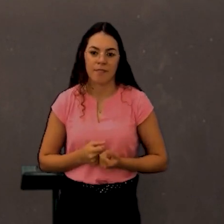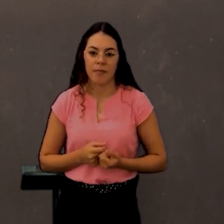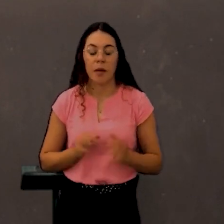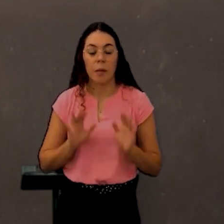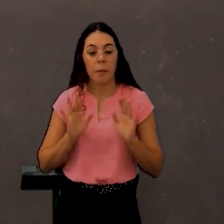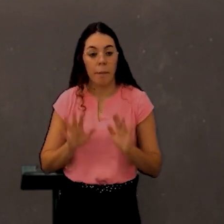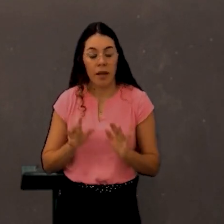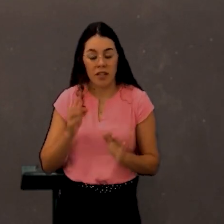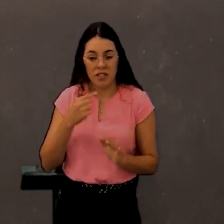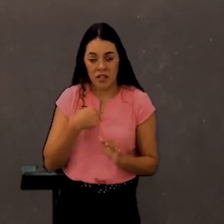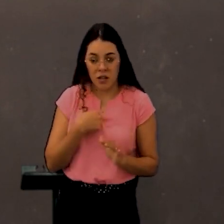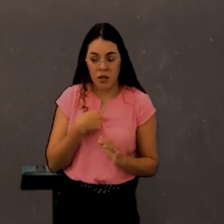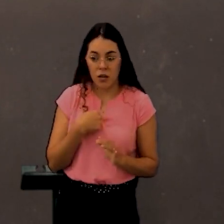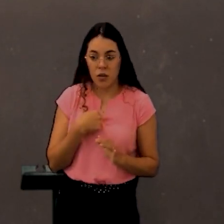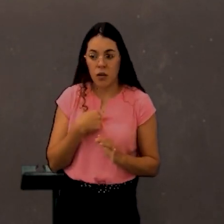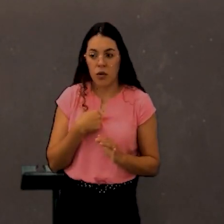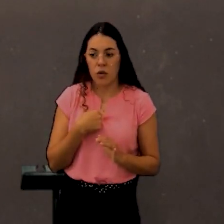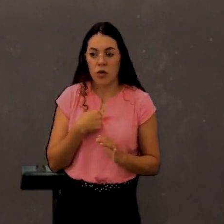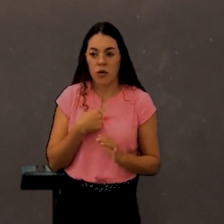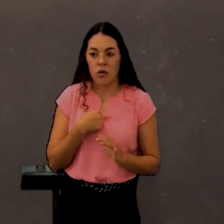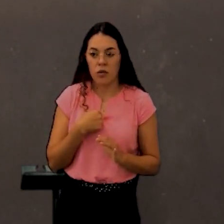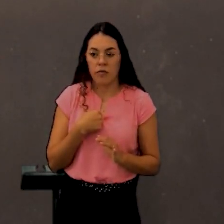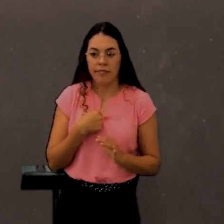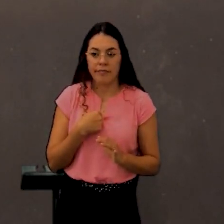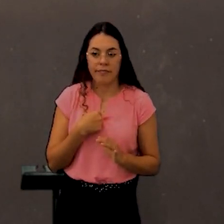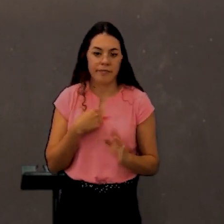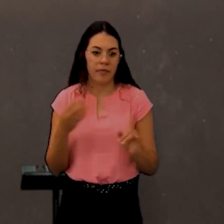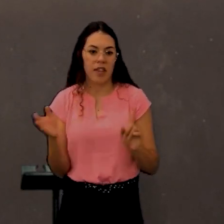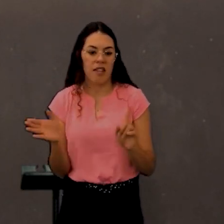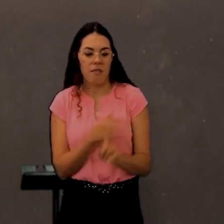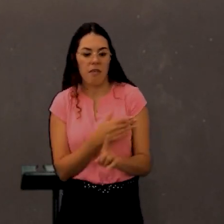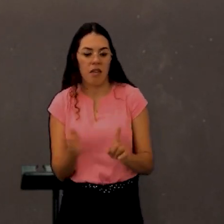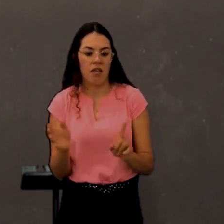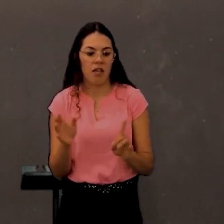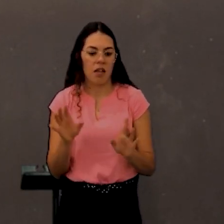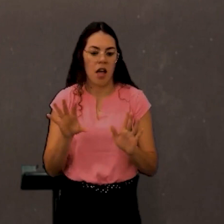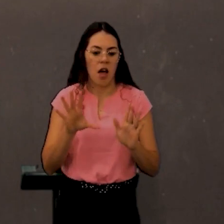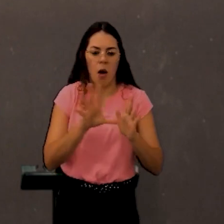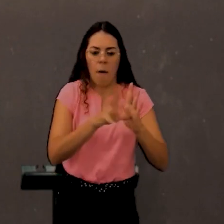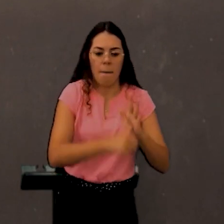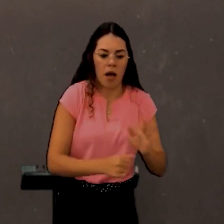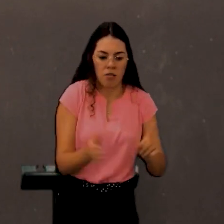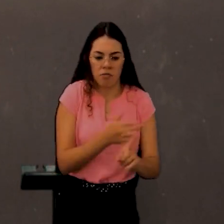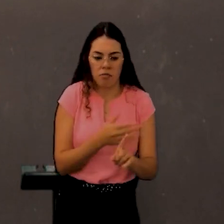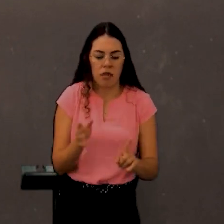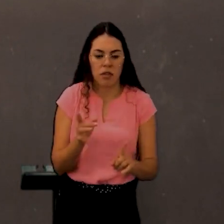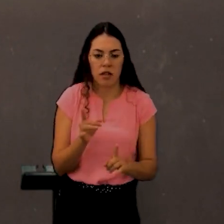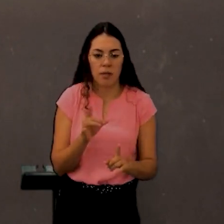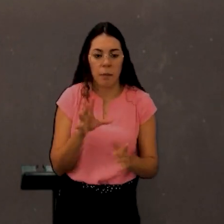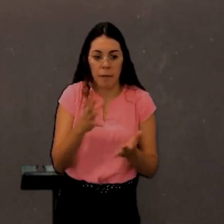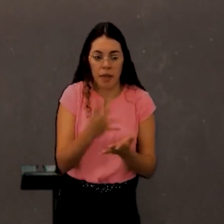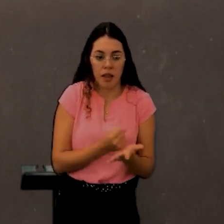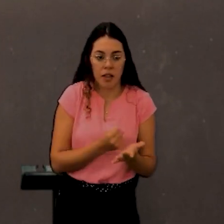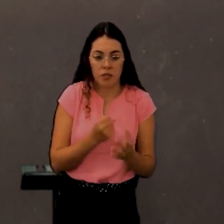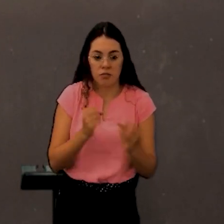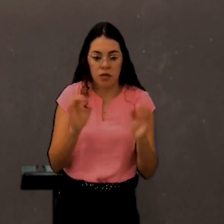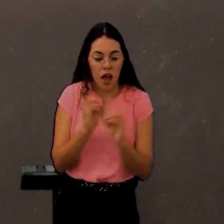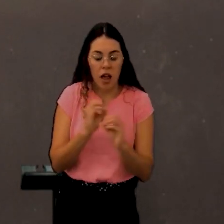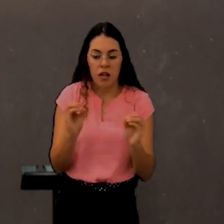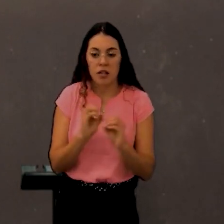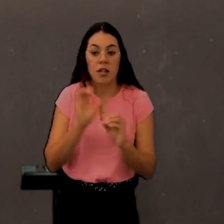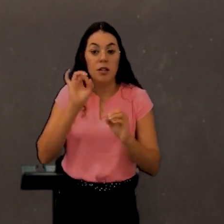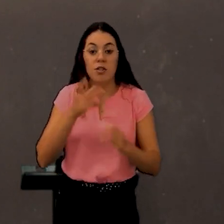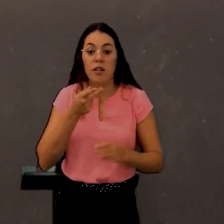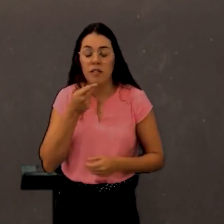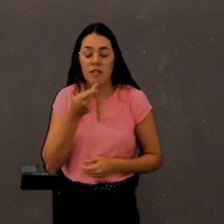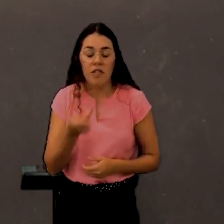Mas eu não estou batendo em ninguém, não estou roubando ninguém, eu não estou tirando de ninguém nada. Só